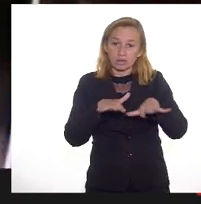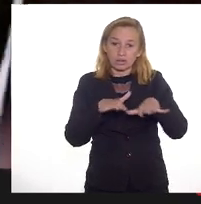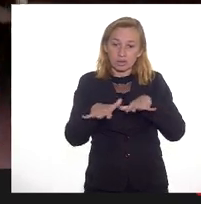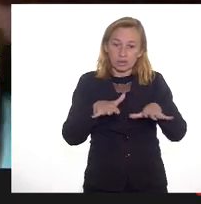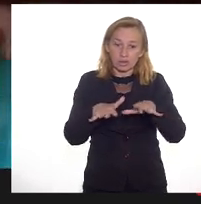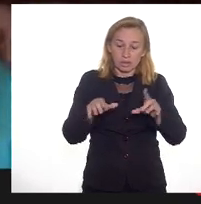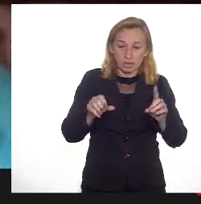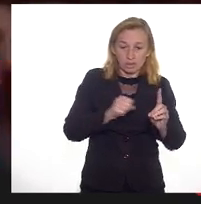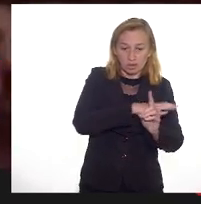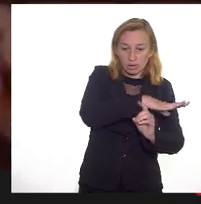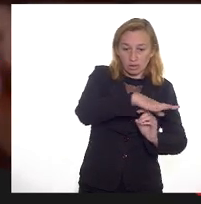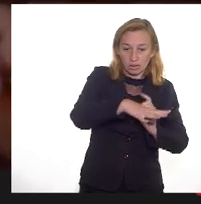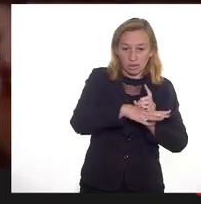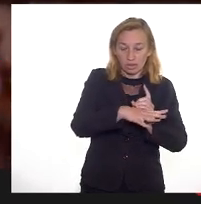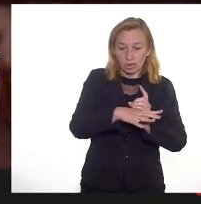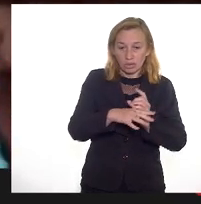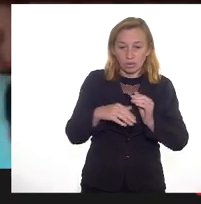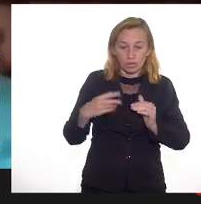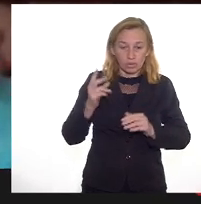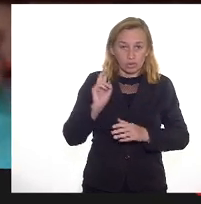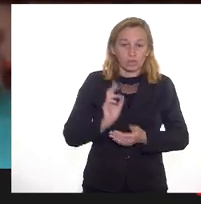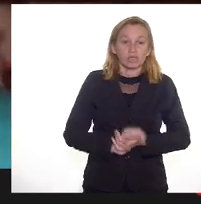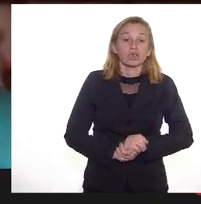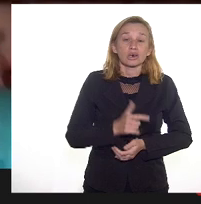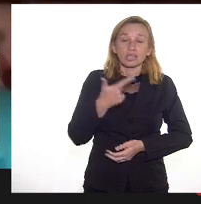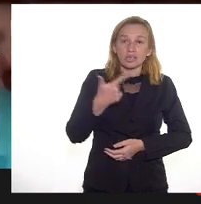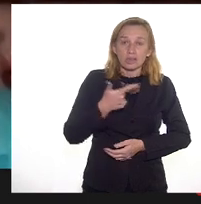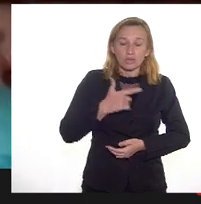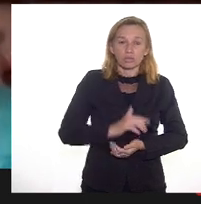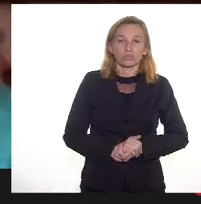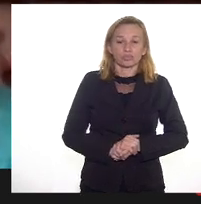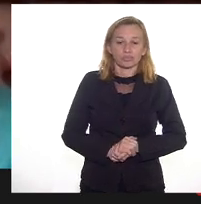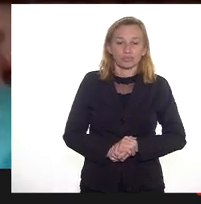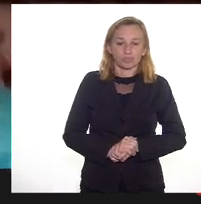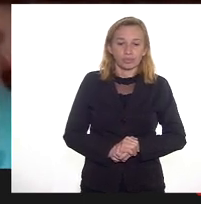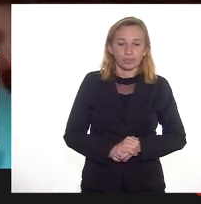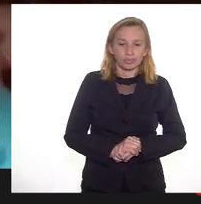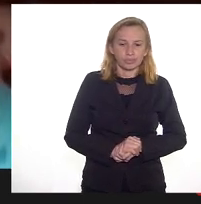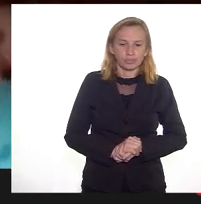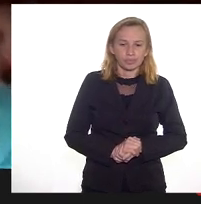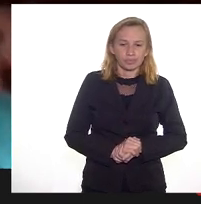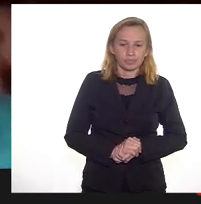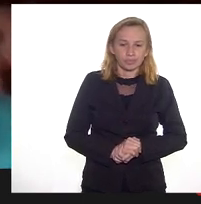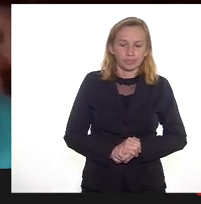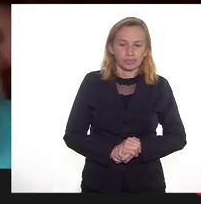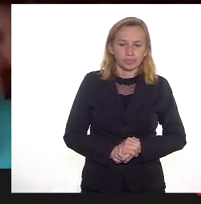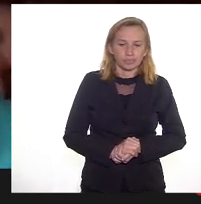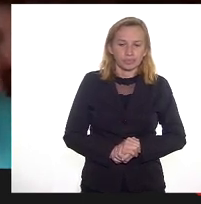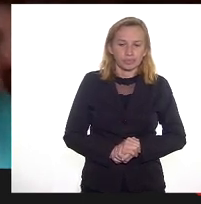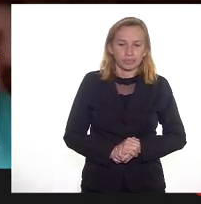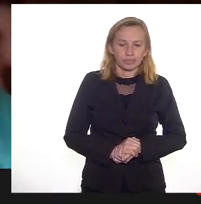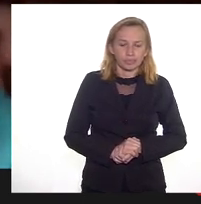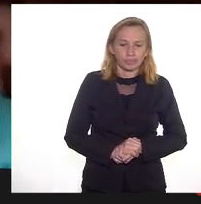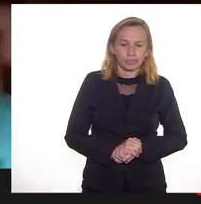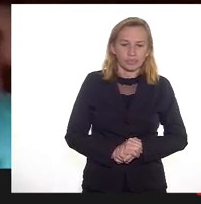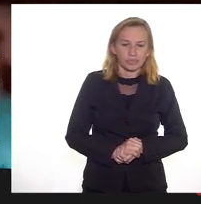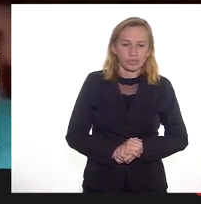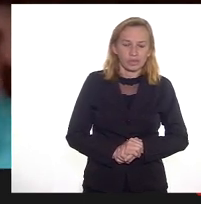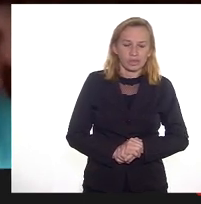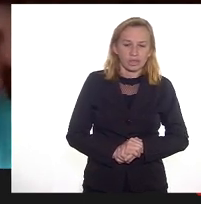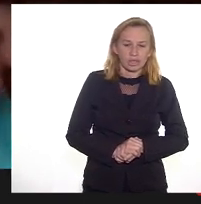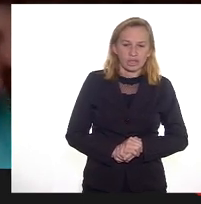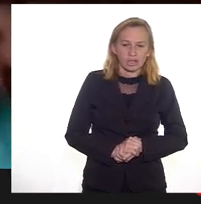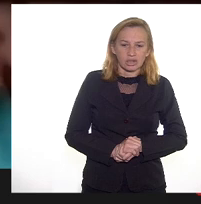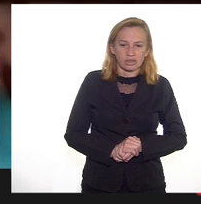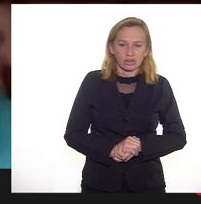sua sociabilidade cotidiana? E, segundo, a que se deve a descrença no Estado, na ação